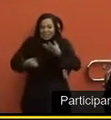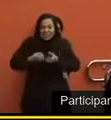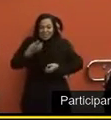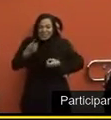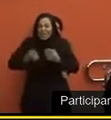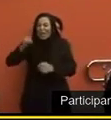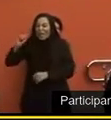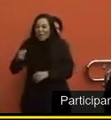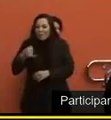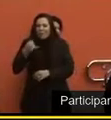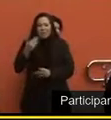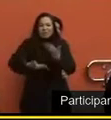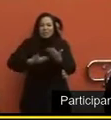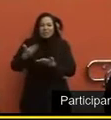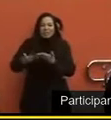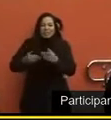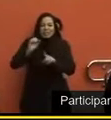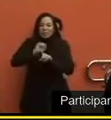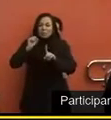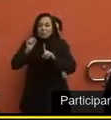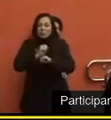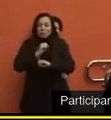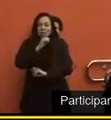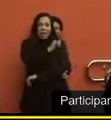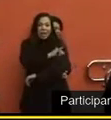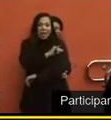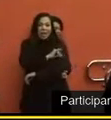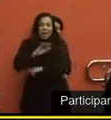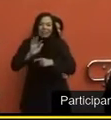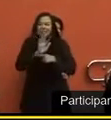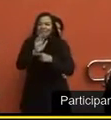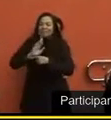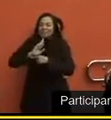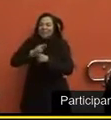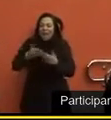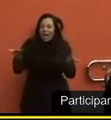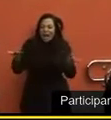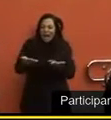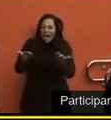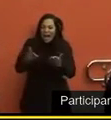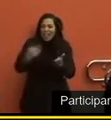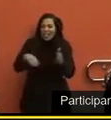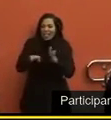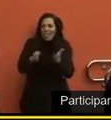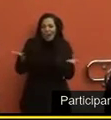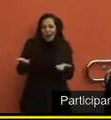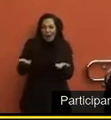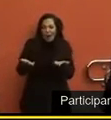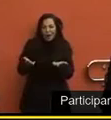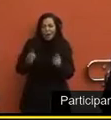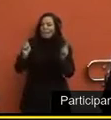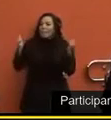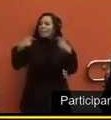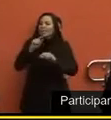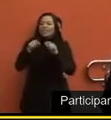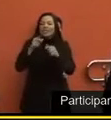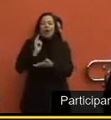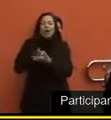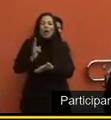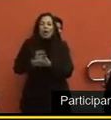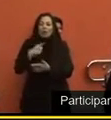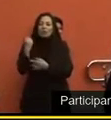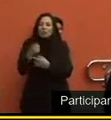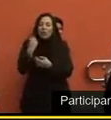oportunidade de trabalhar pela população fluminense, que é a razão que moveu todos e todas até aqui, até o presente momento, e que precisa continuar